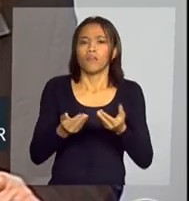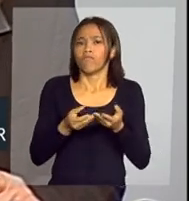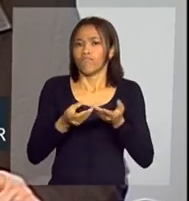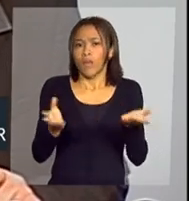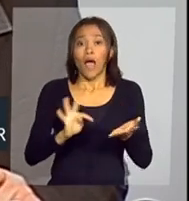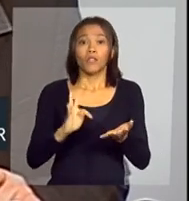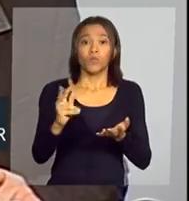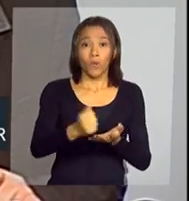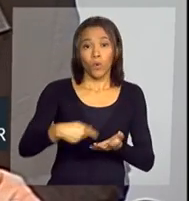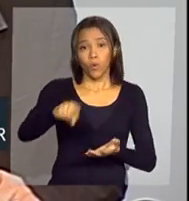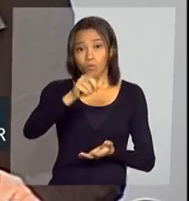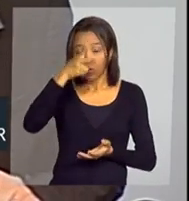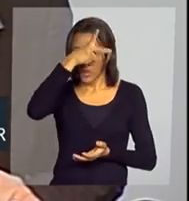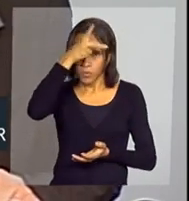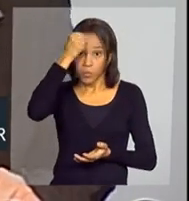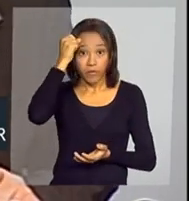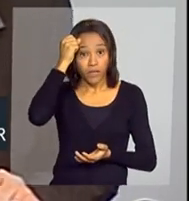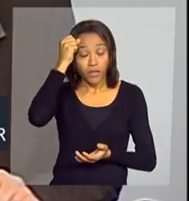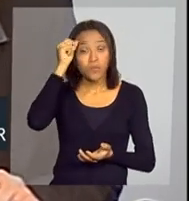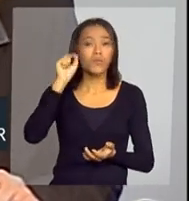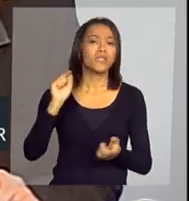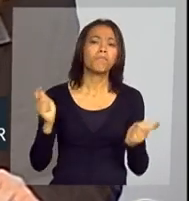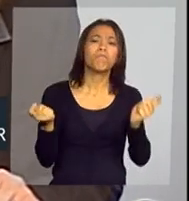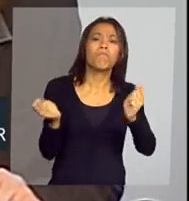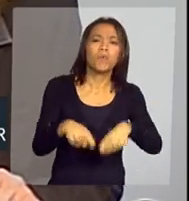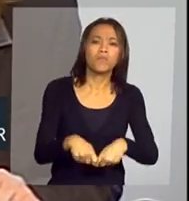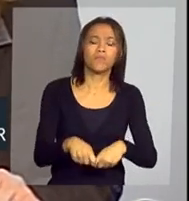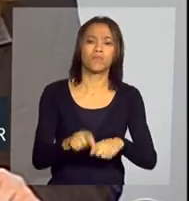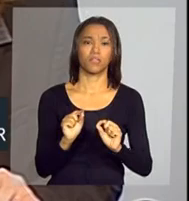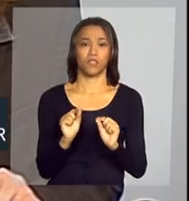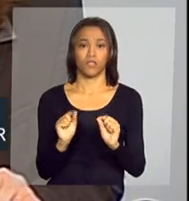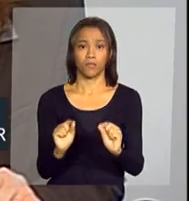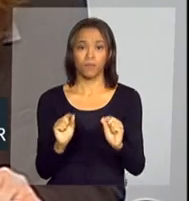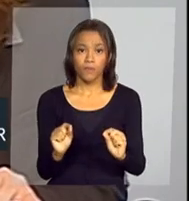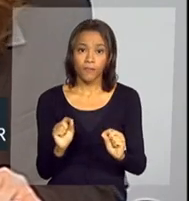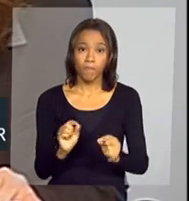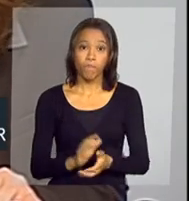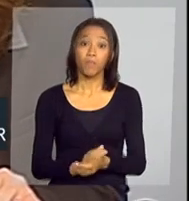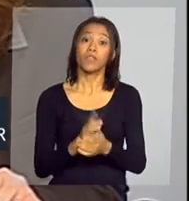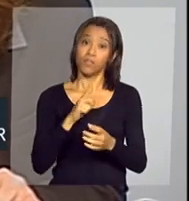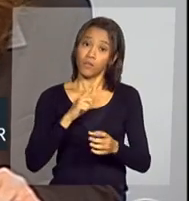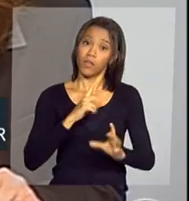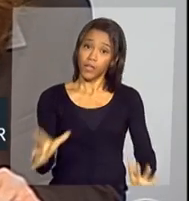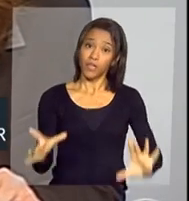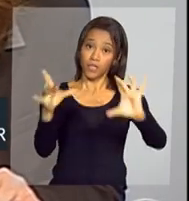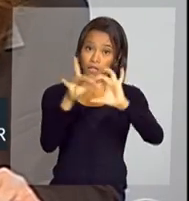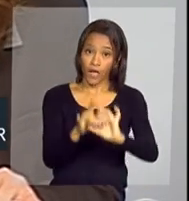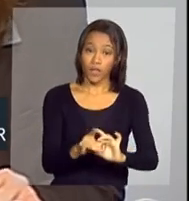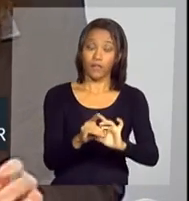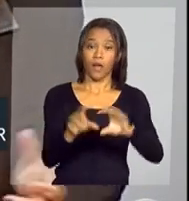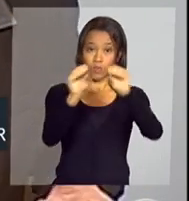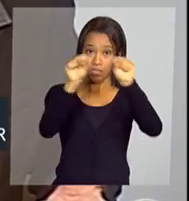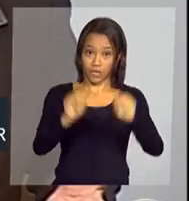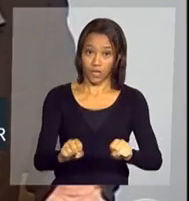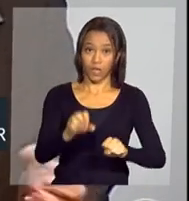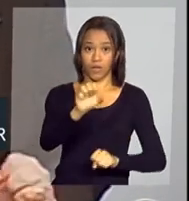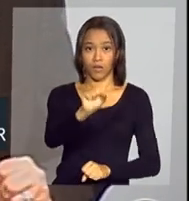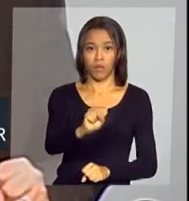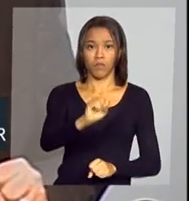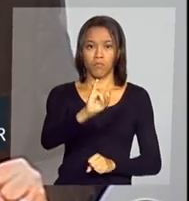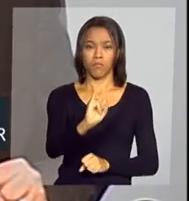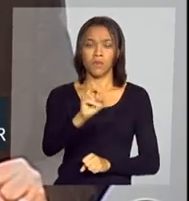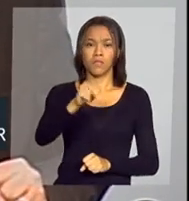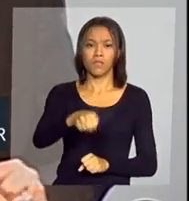prefeitos essa possibilidade a Bom dia estar integrado ao sindec mas